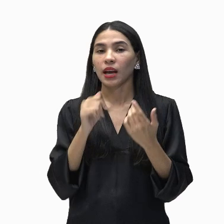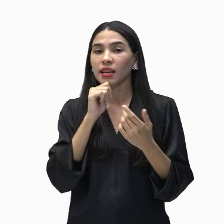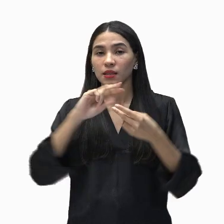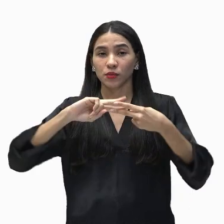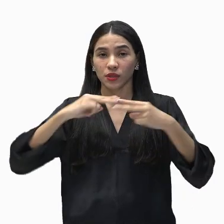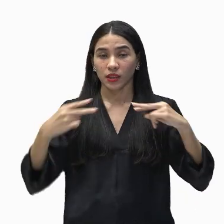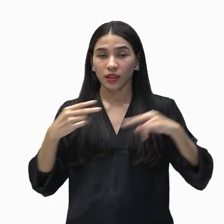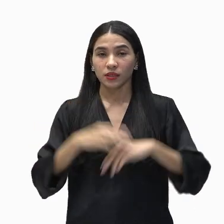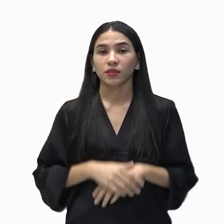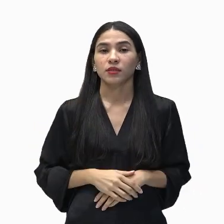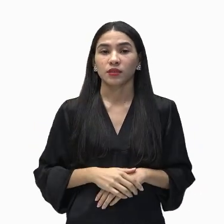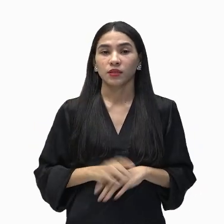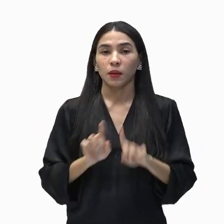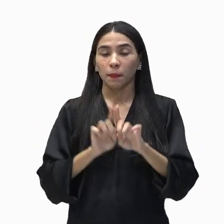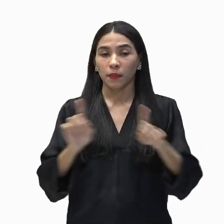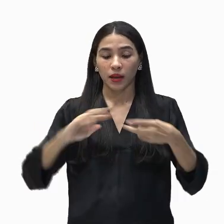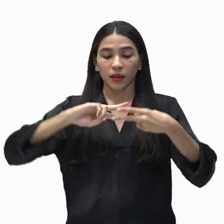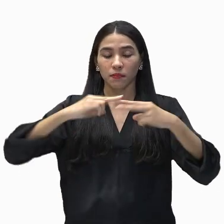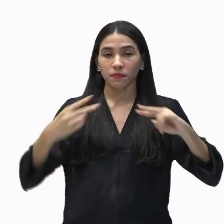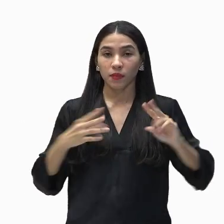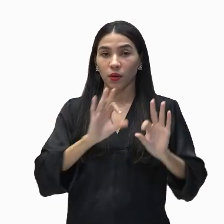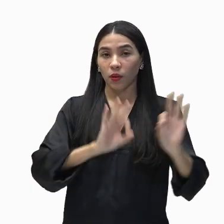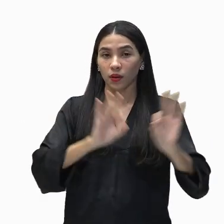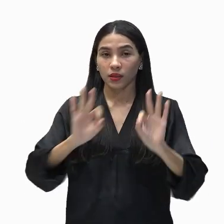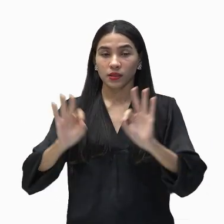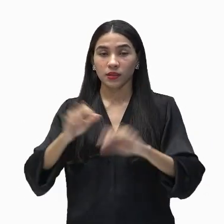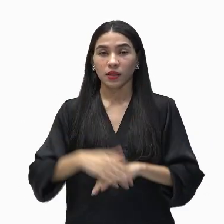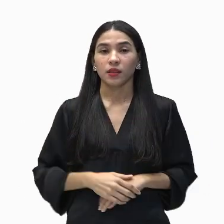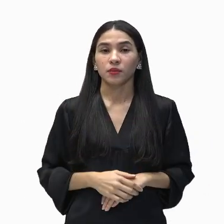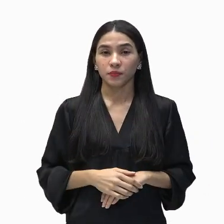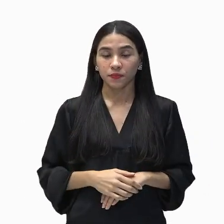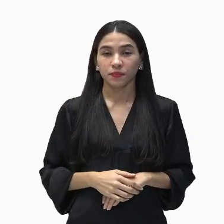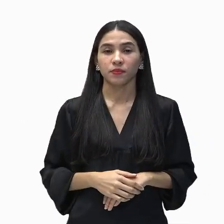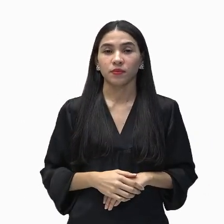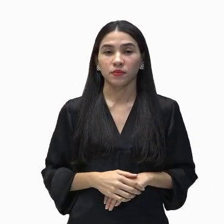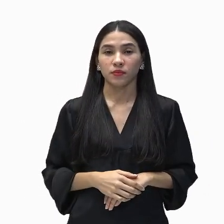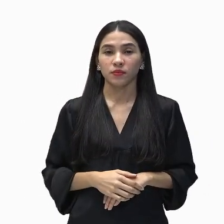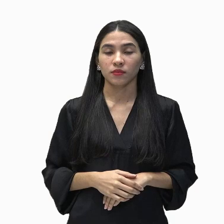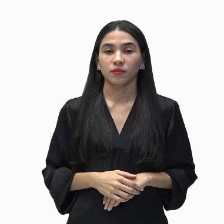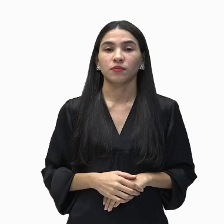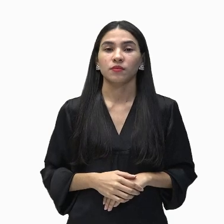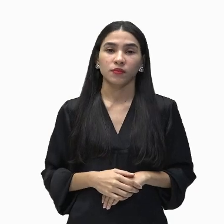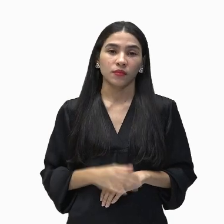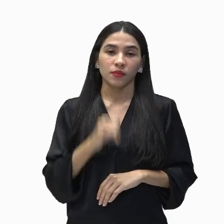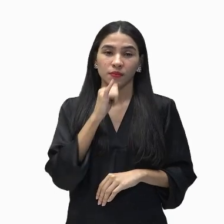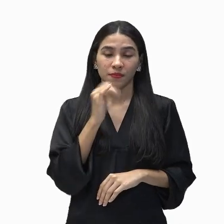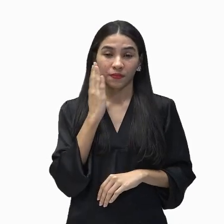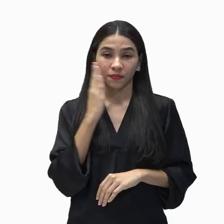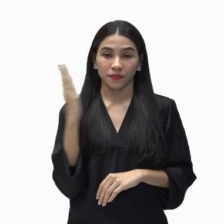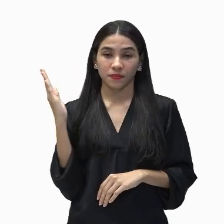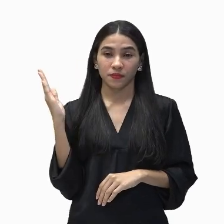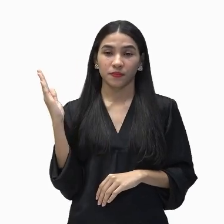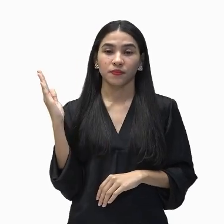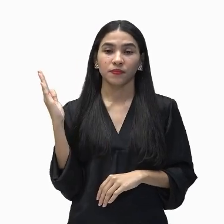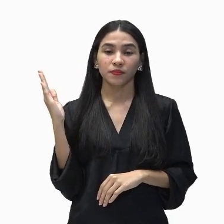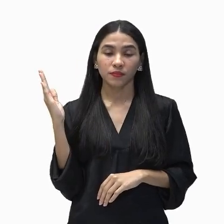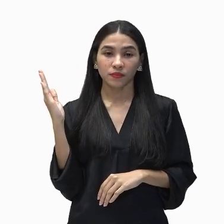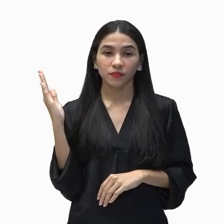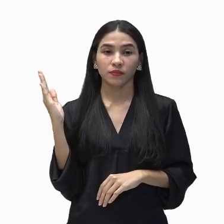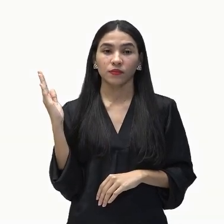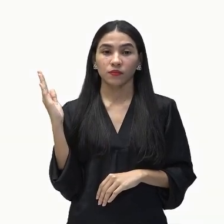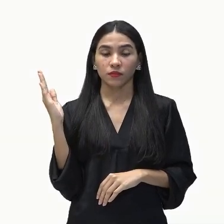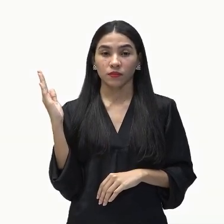genético, mas sim o material genético organizado, exatamente como está sendo apresentado aí no esquema para